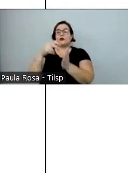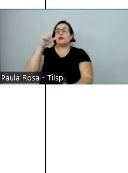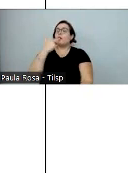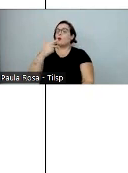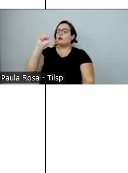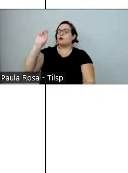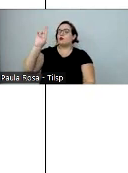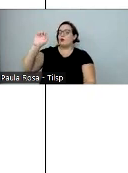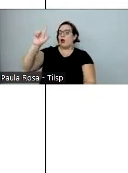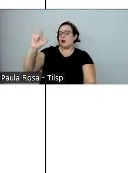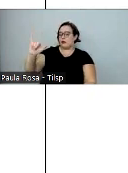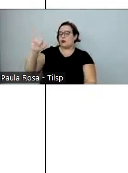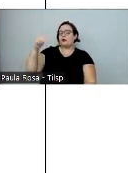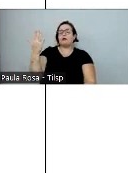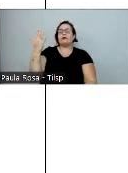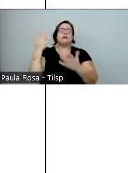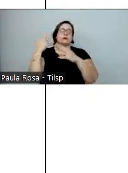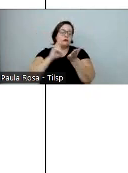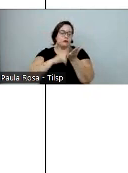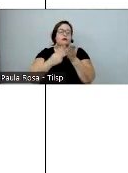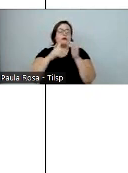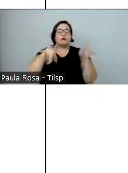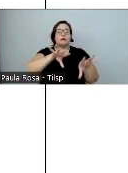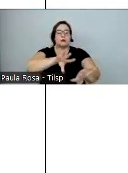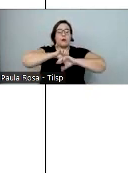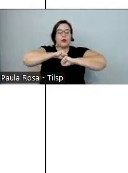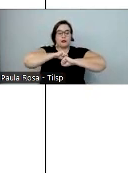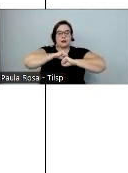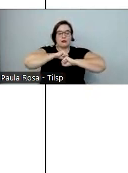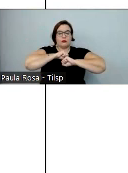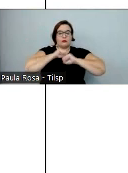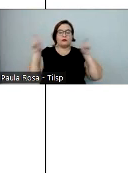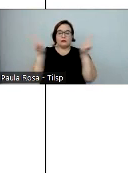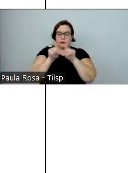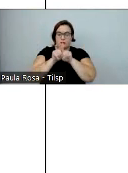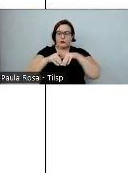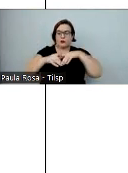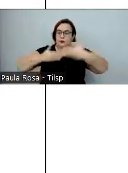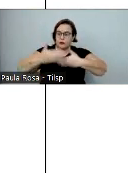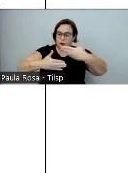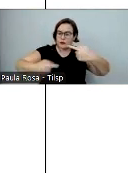é vista muito como um processo de apropriação também e esse processo ele é político e ele é importante do ponto de vista